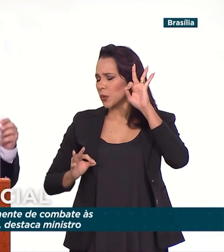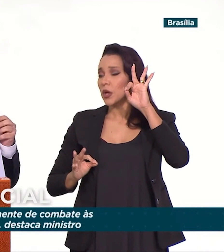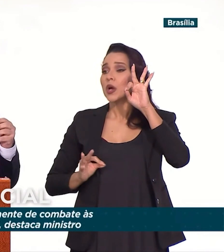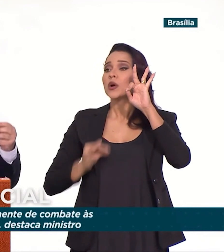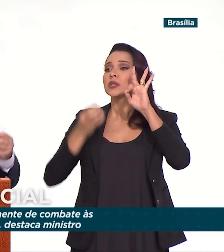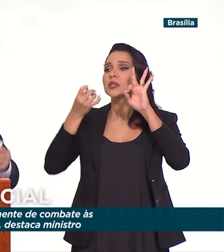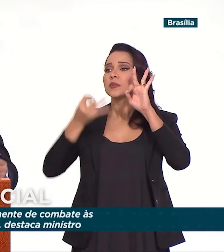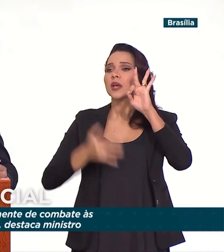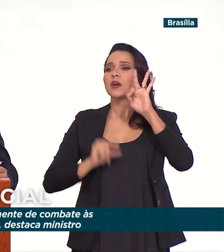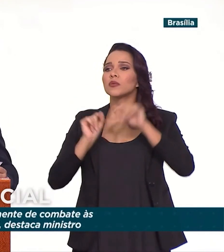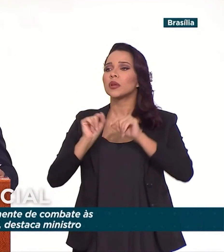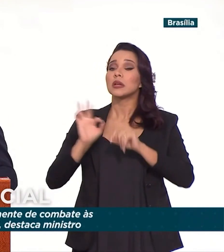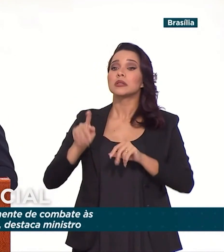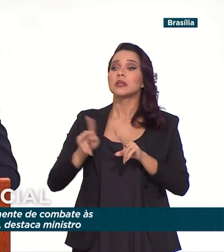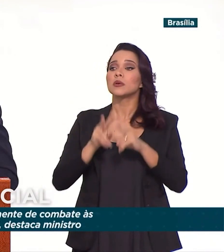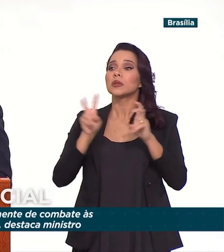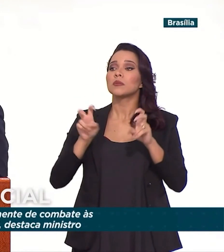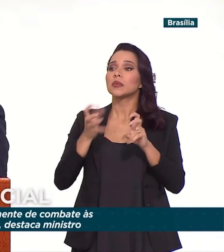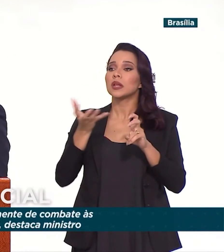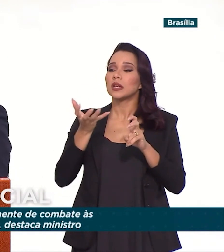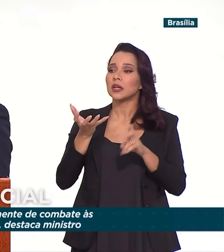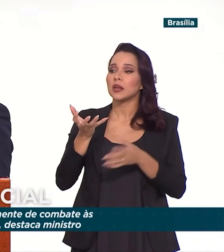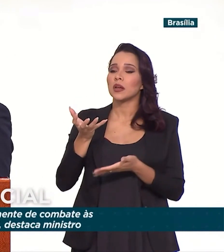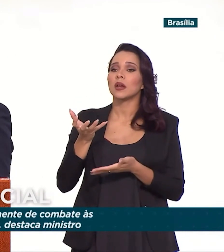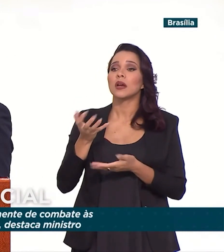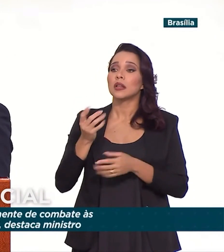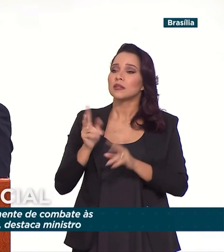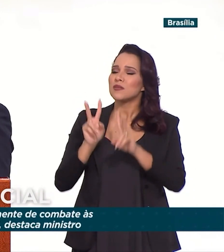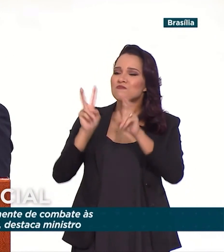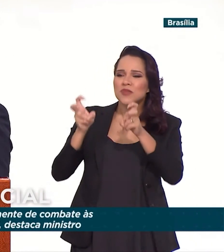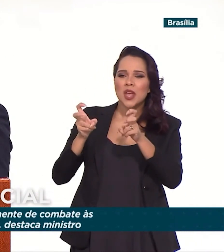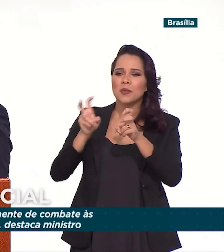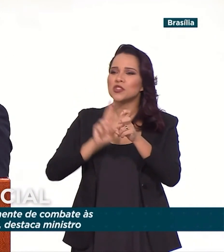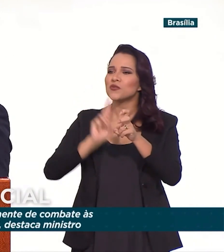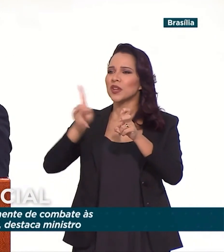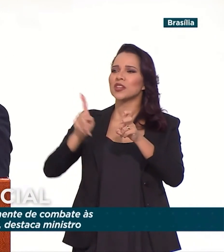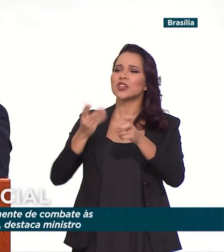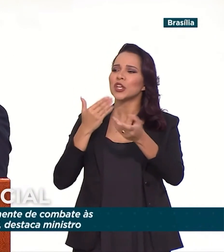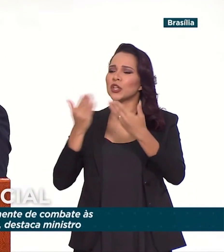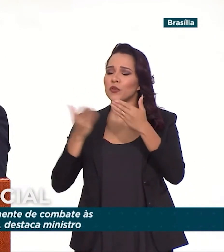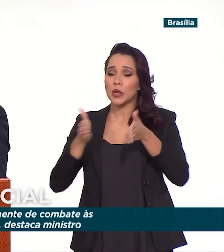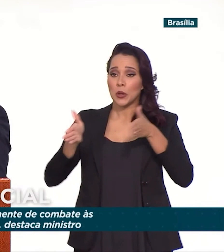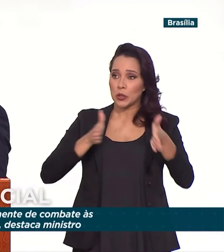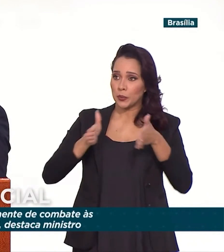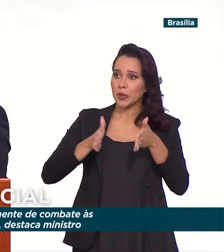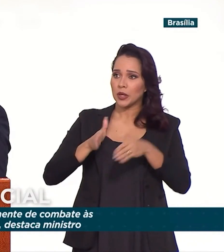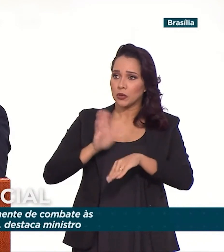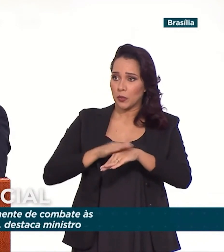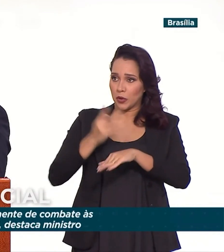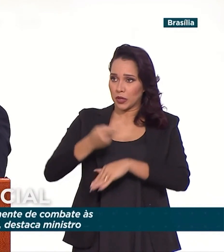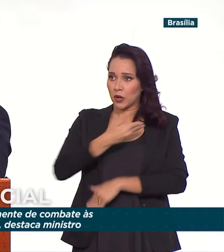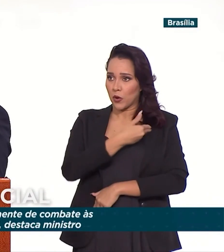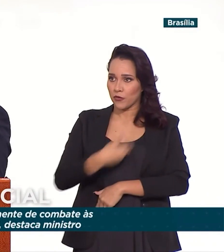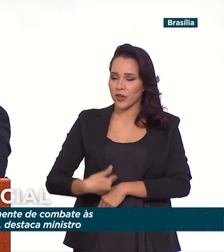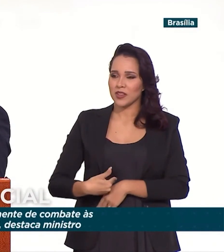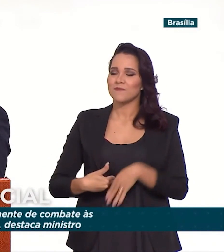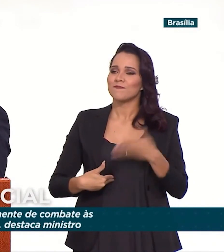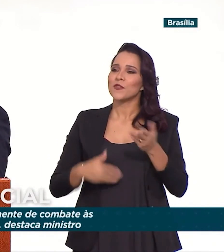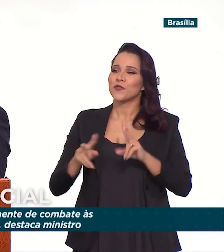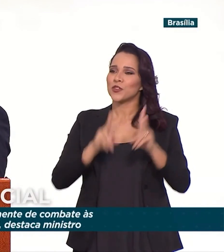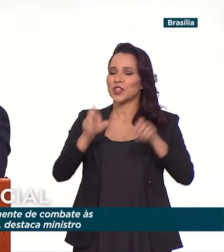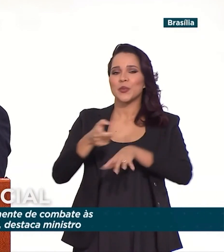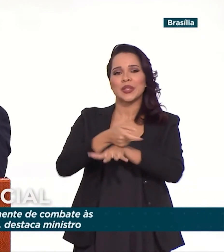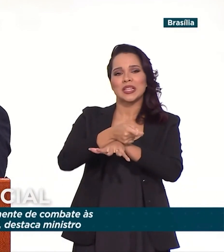dizia que se tem um tema que ele gostaria de ter tratado de outra forma durante o período que governou, foi o tema